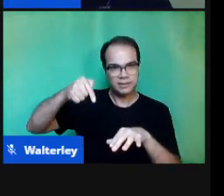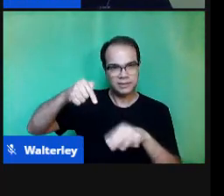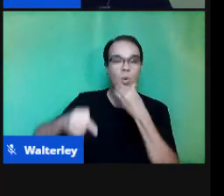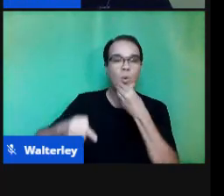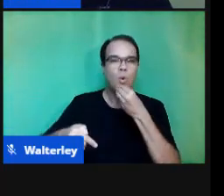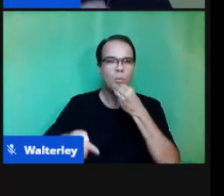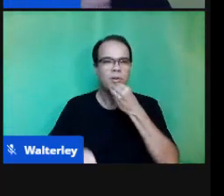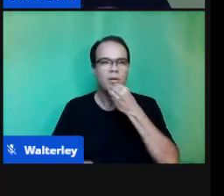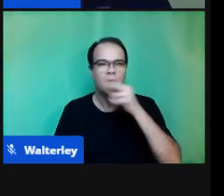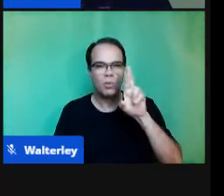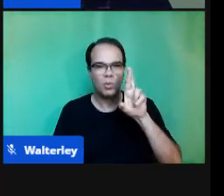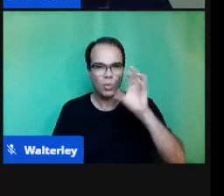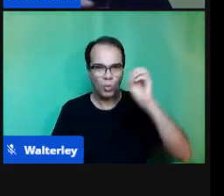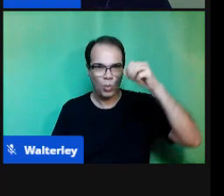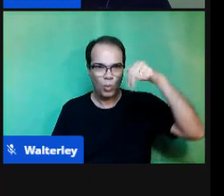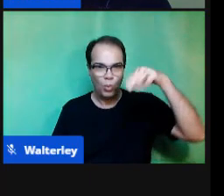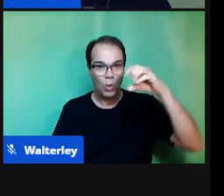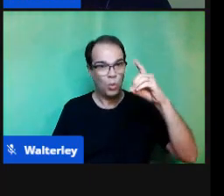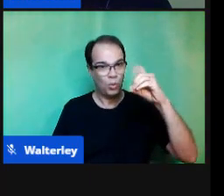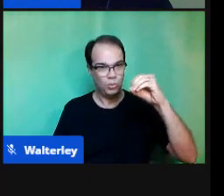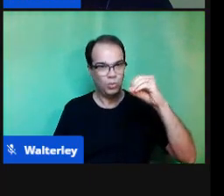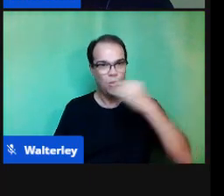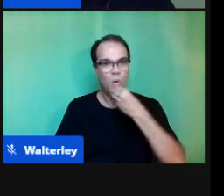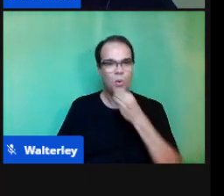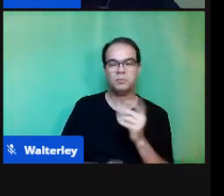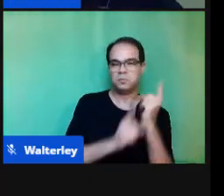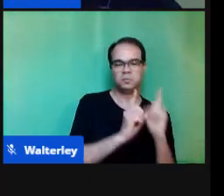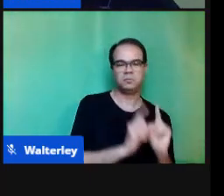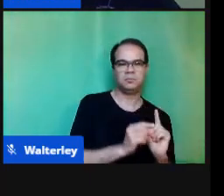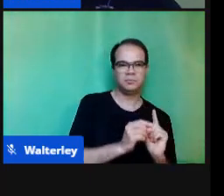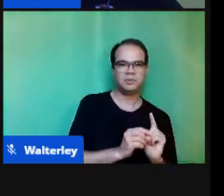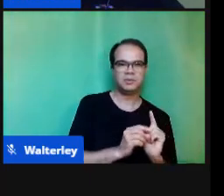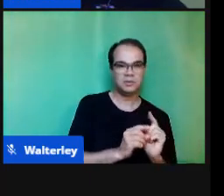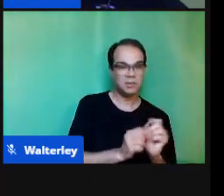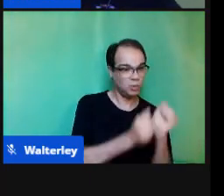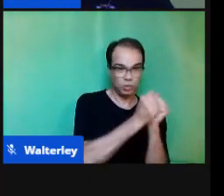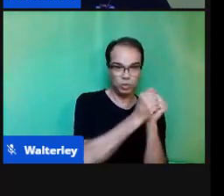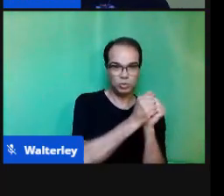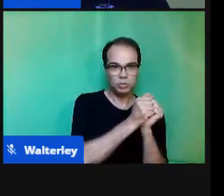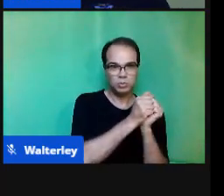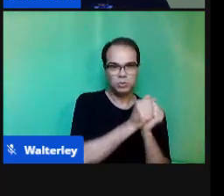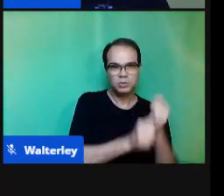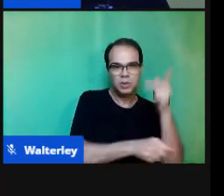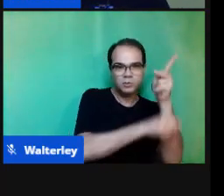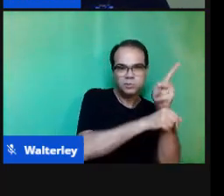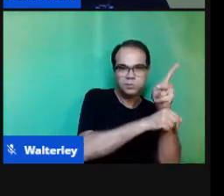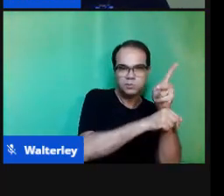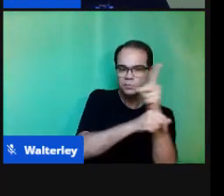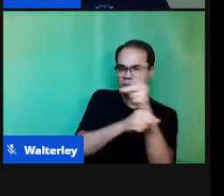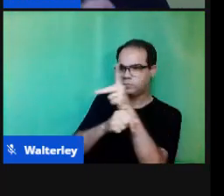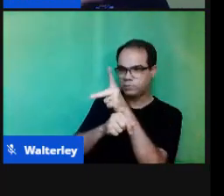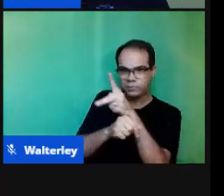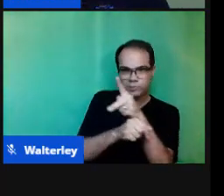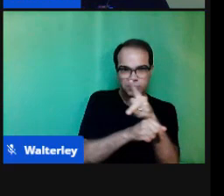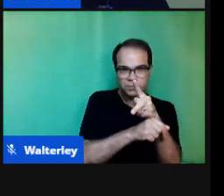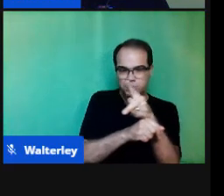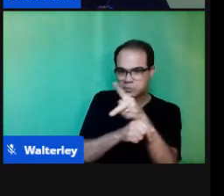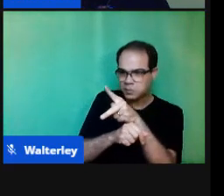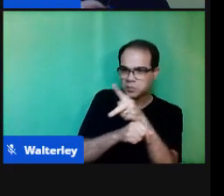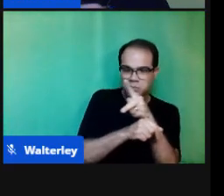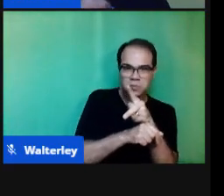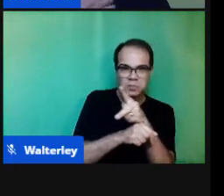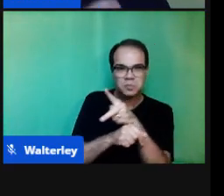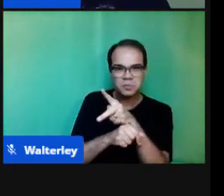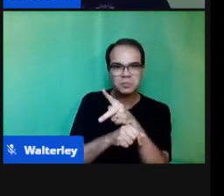pelo Mato Grosso, Mato Grosso e Mato Grosso do Sul, as regiões aqui, nas expedições que ele fazia para a